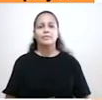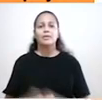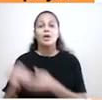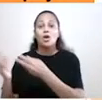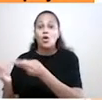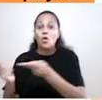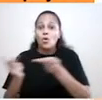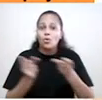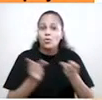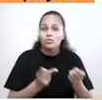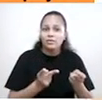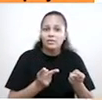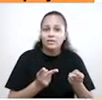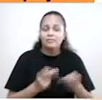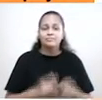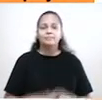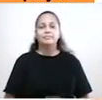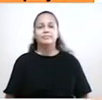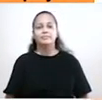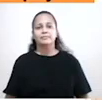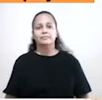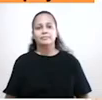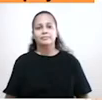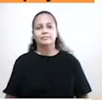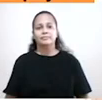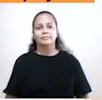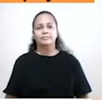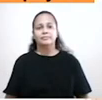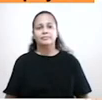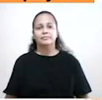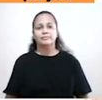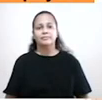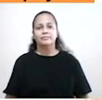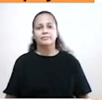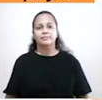Invite, convidar, invited.